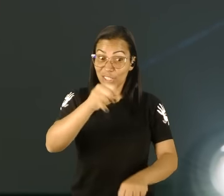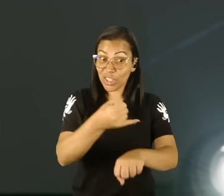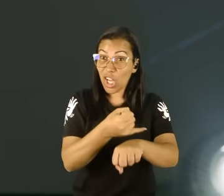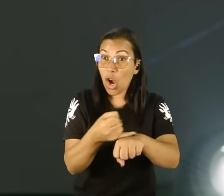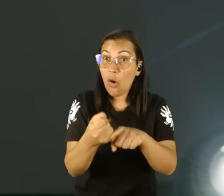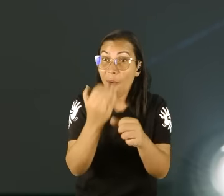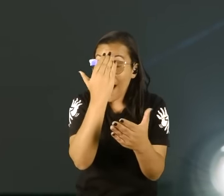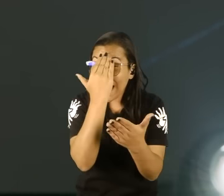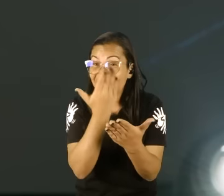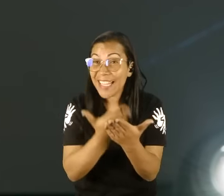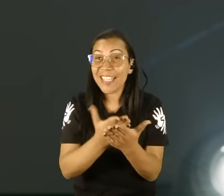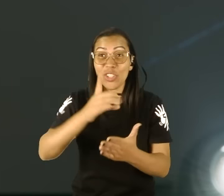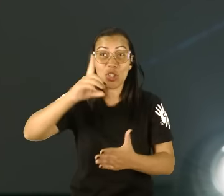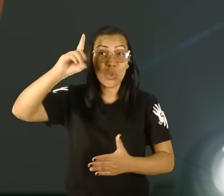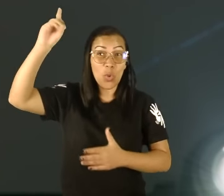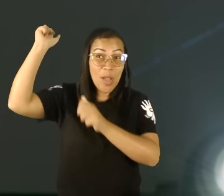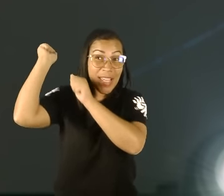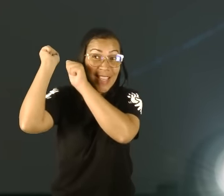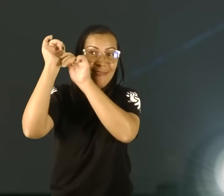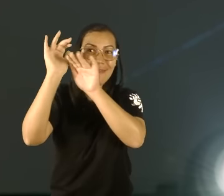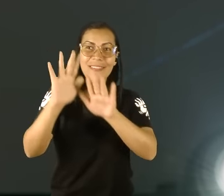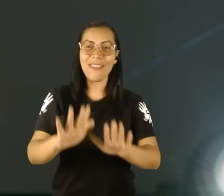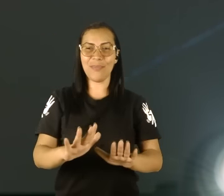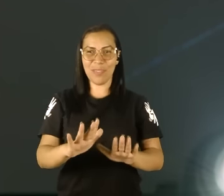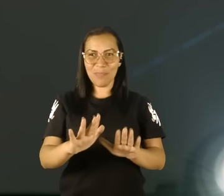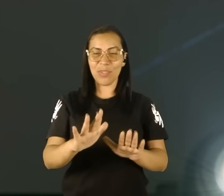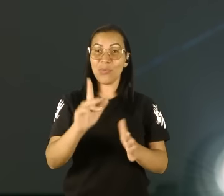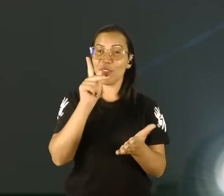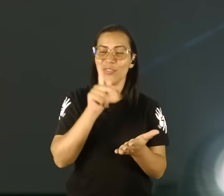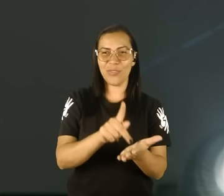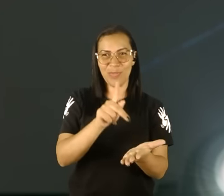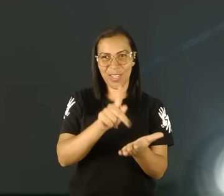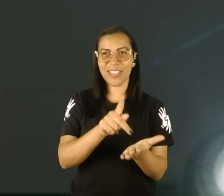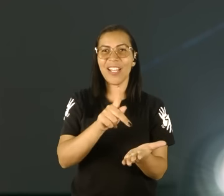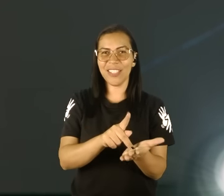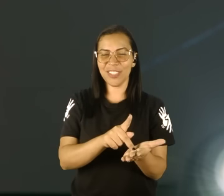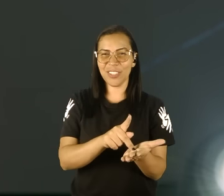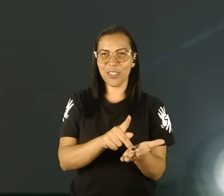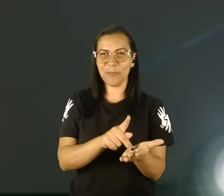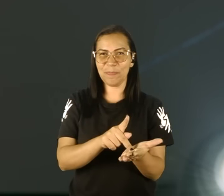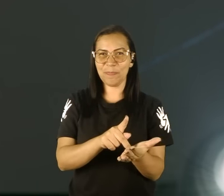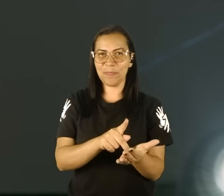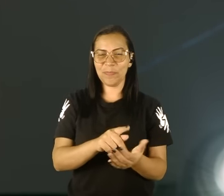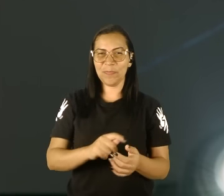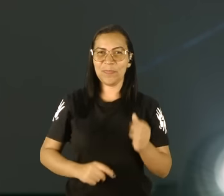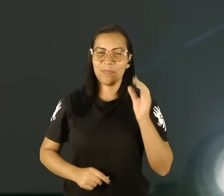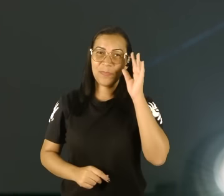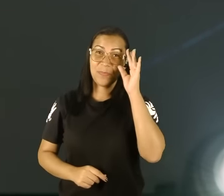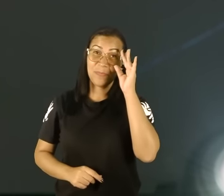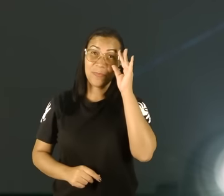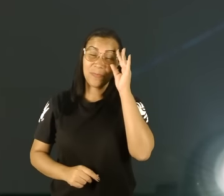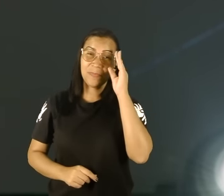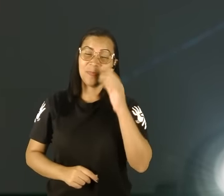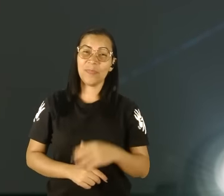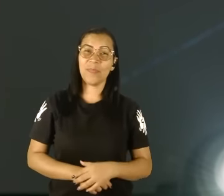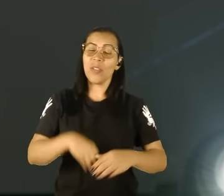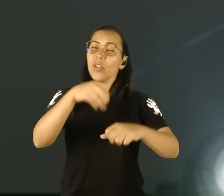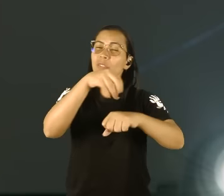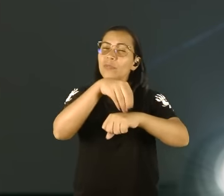deita sobre a pedra, Deus lhe dá instruções. E qual é a instrução? A primeira